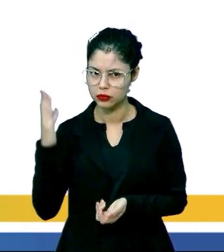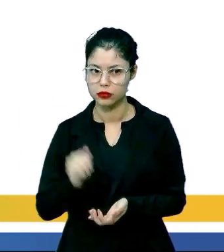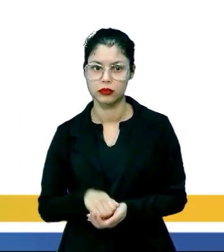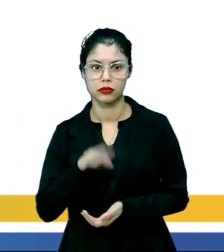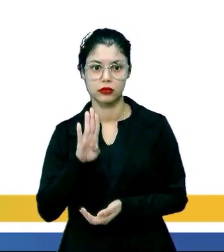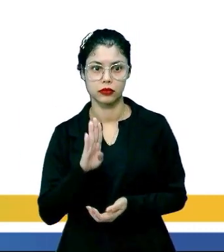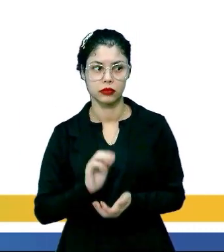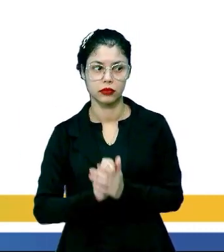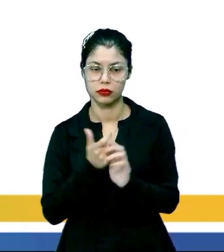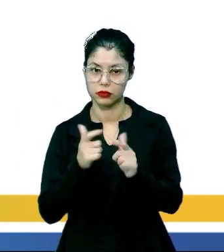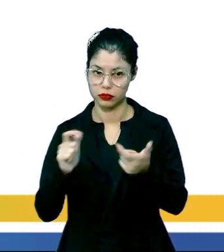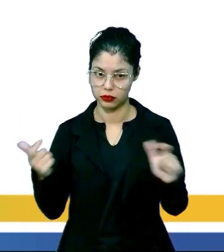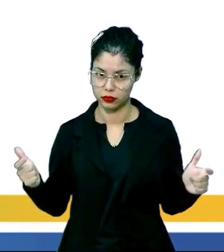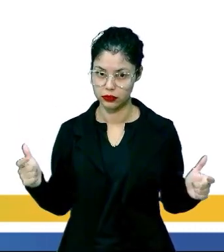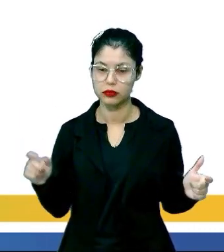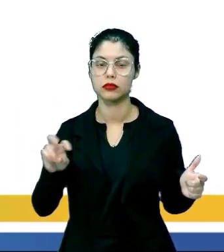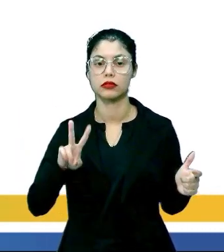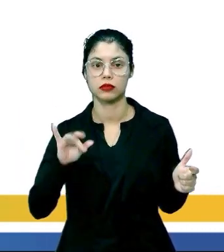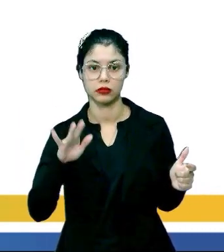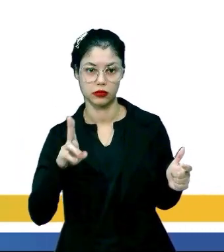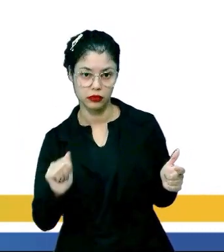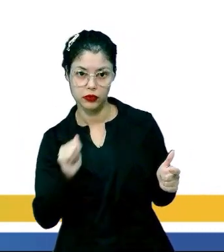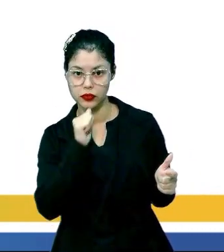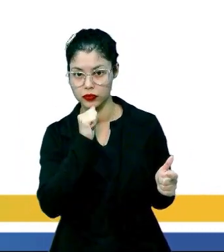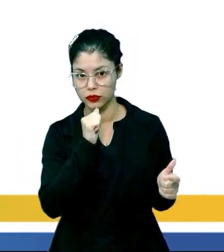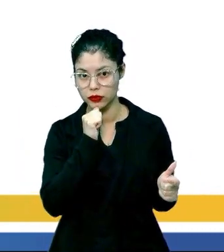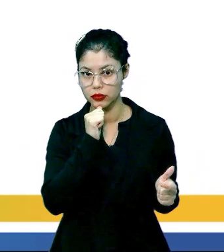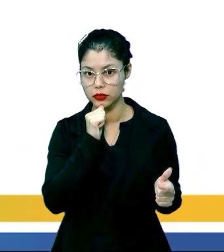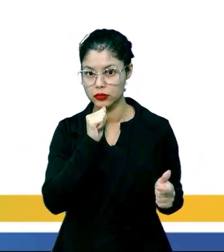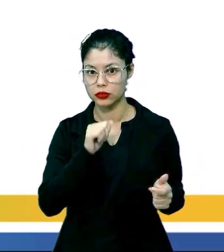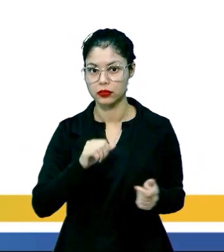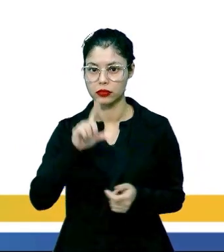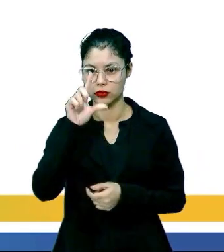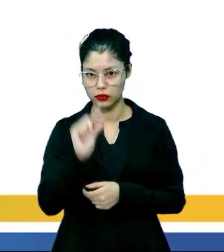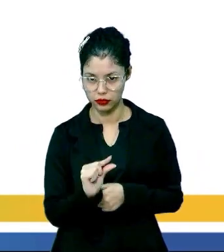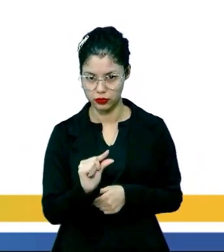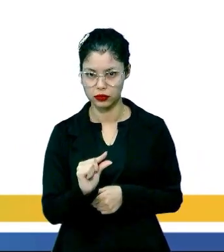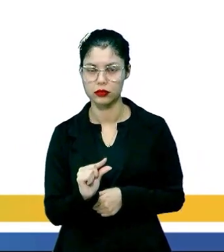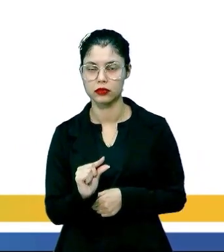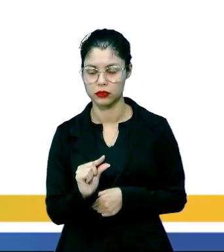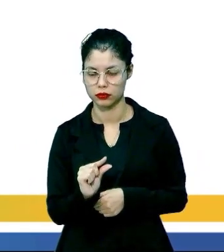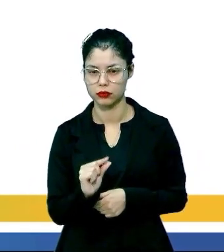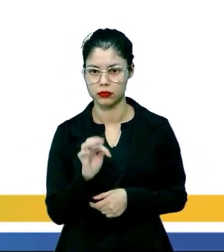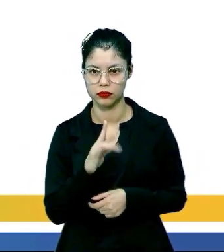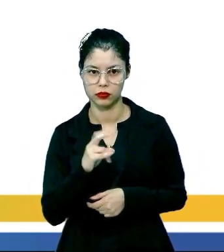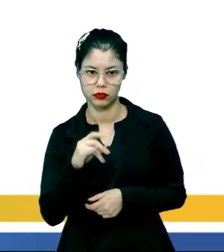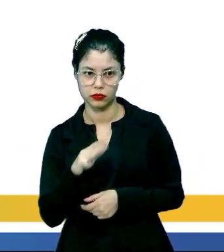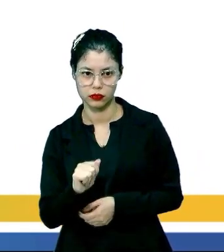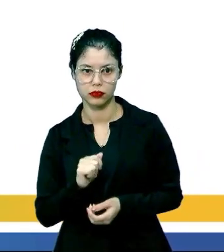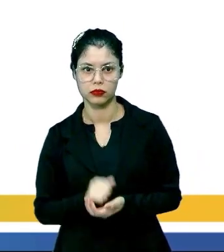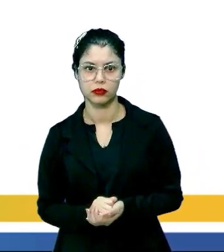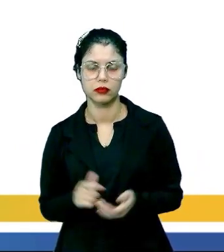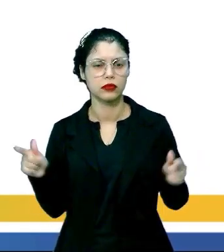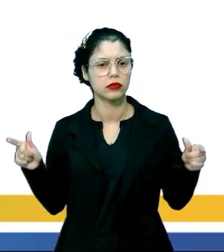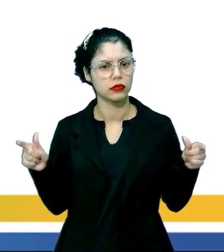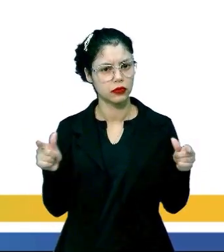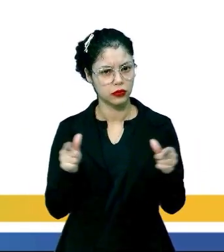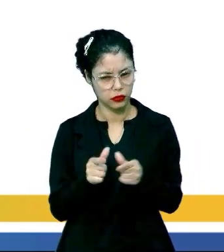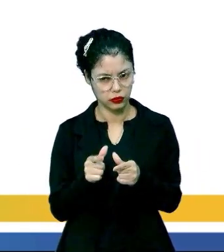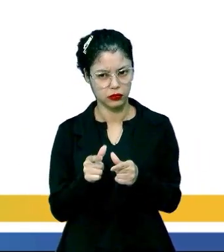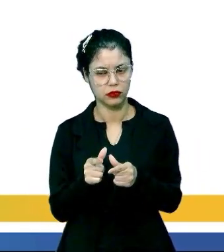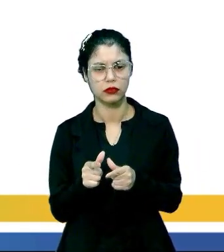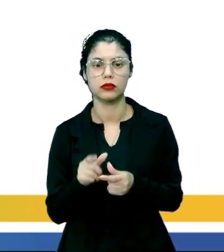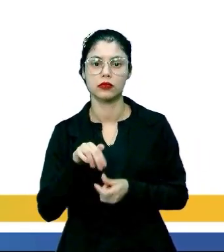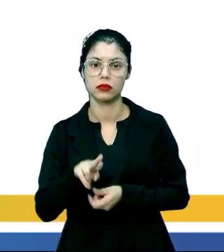acontece? Alternativa B. Aumento do volume da urina com baixa concentrações de excretas. Alternativa